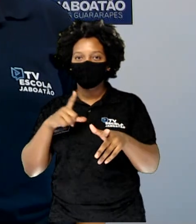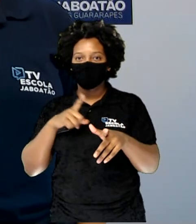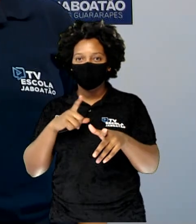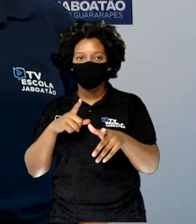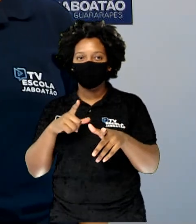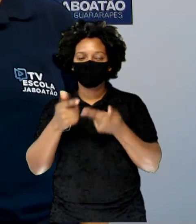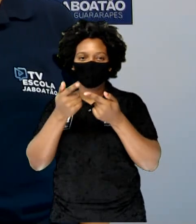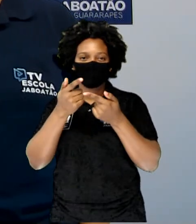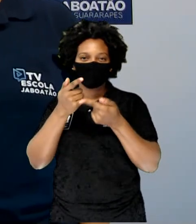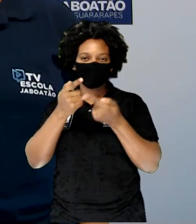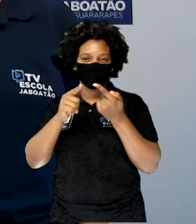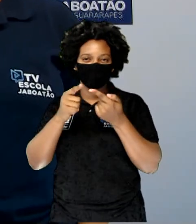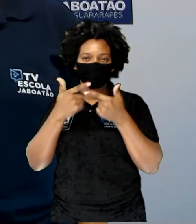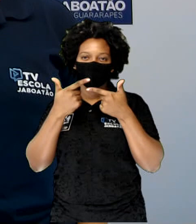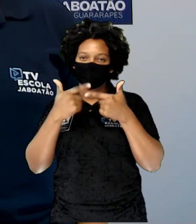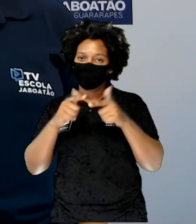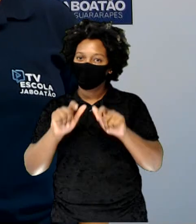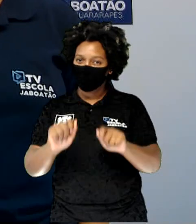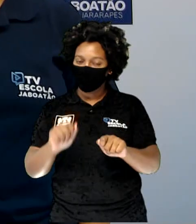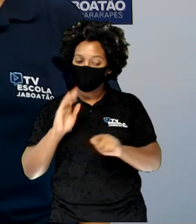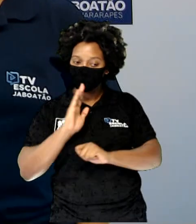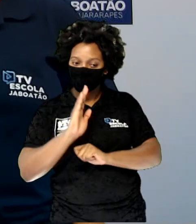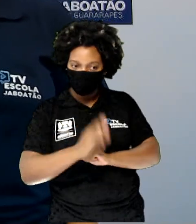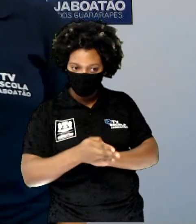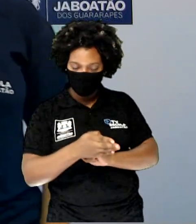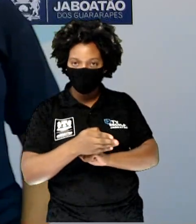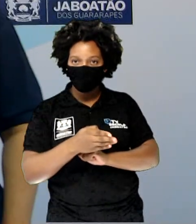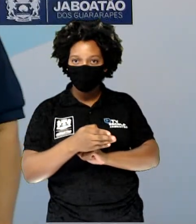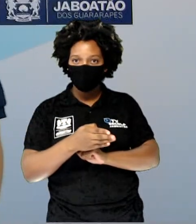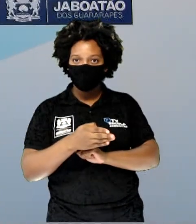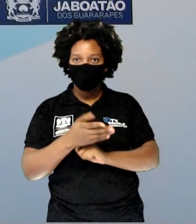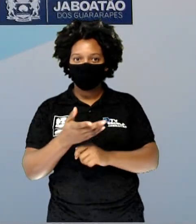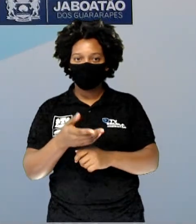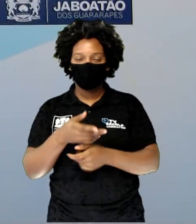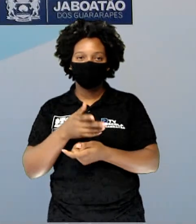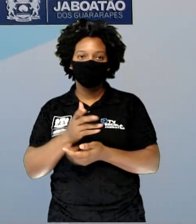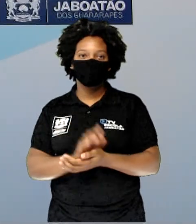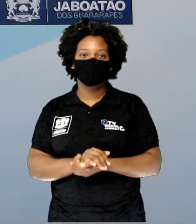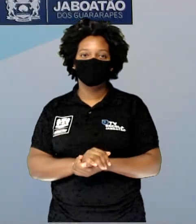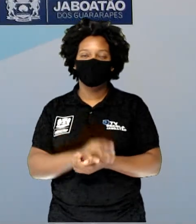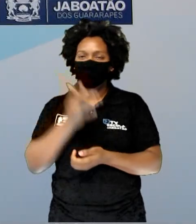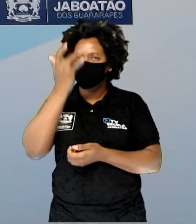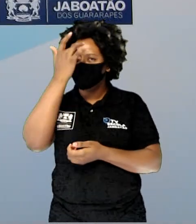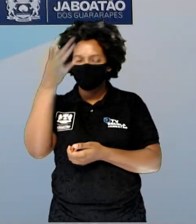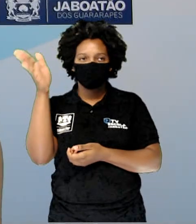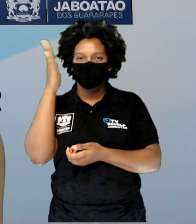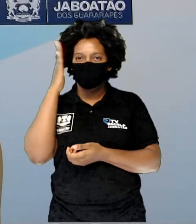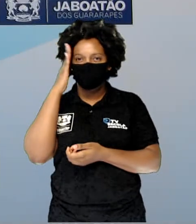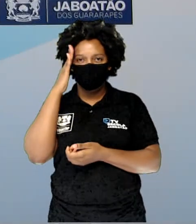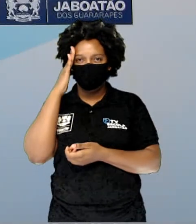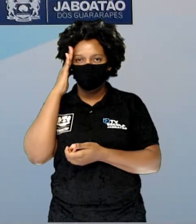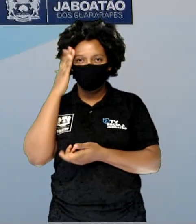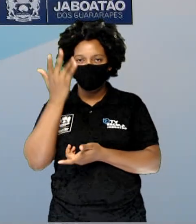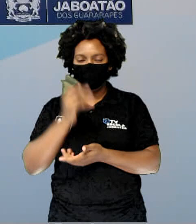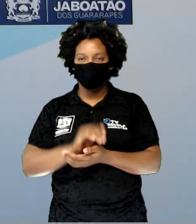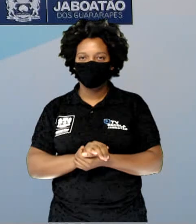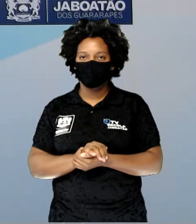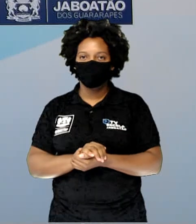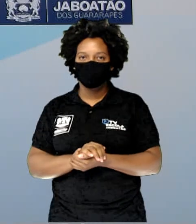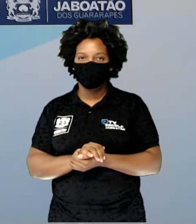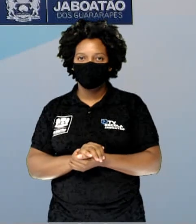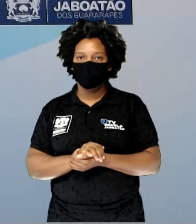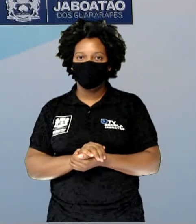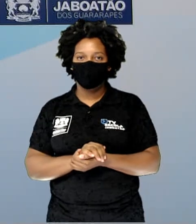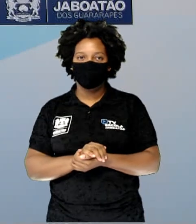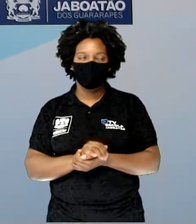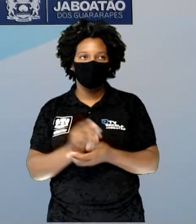da linguagem, né? É uma linguagem direta, objetiva e de fácil compreensão. Forma de